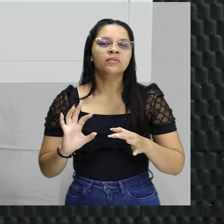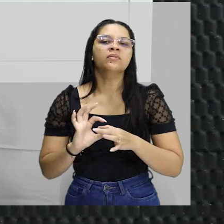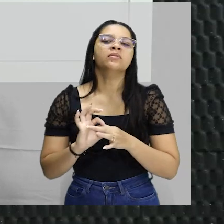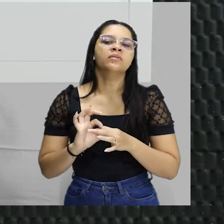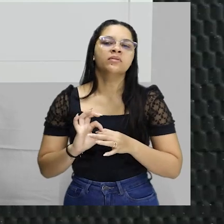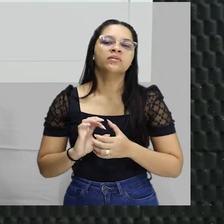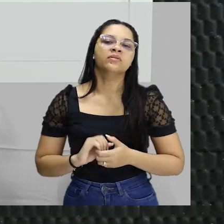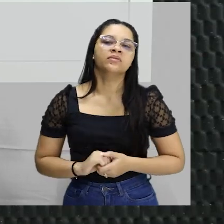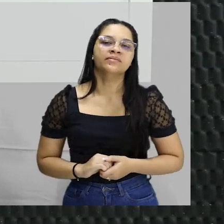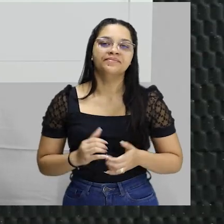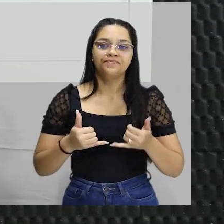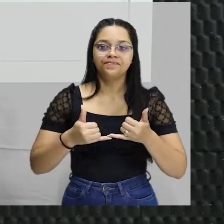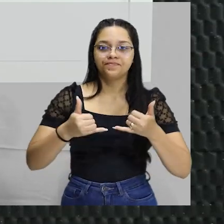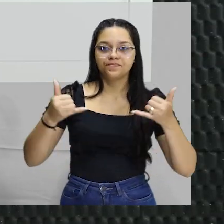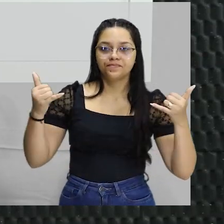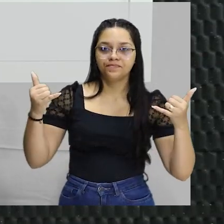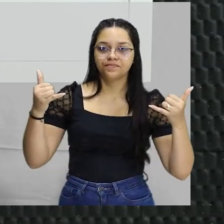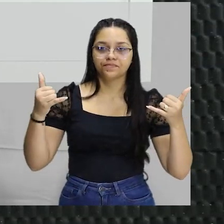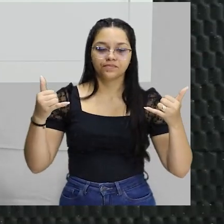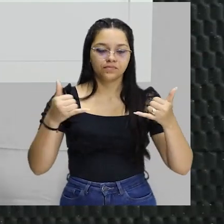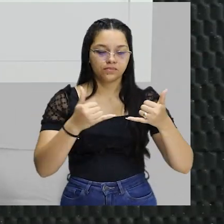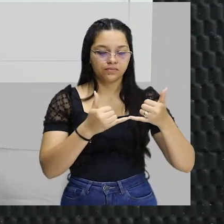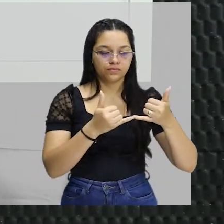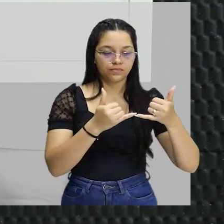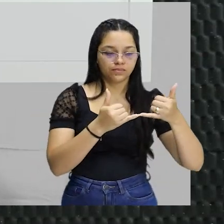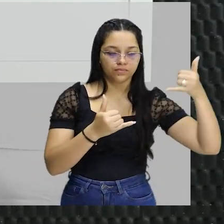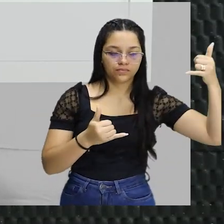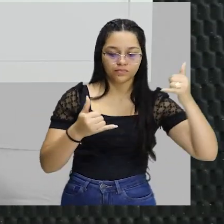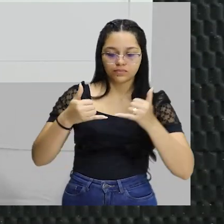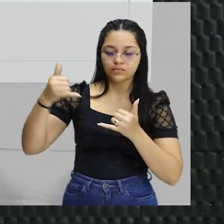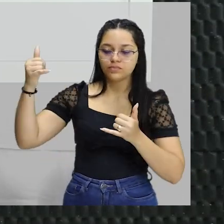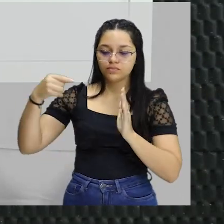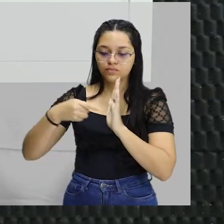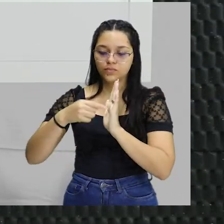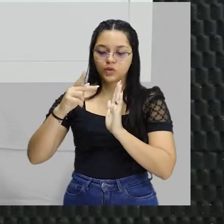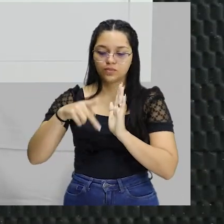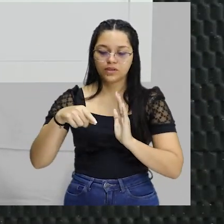força T1 e a força